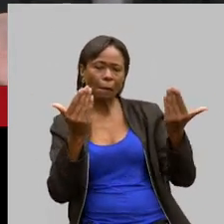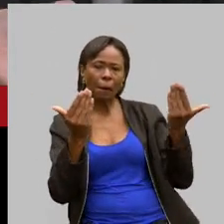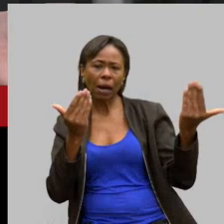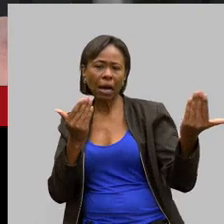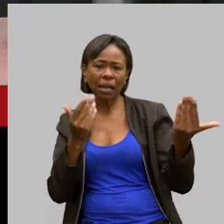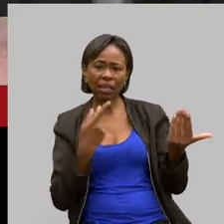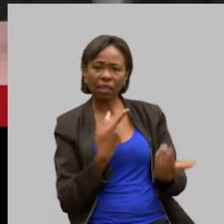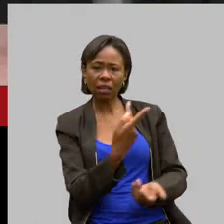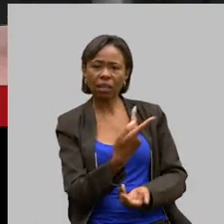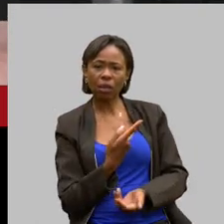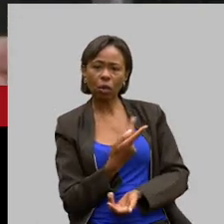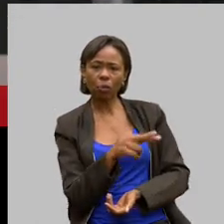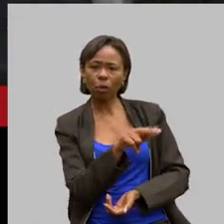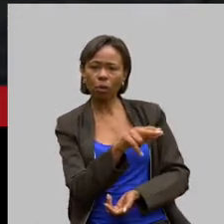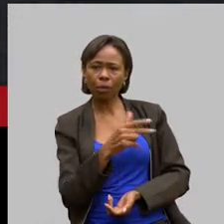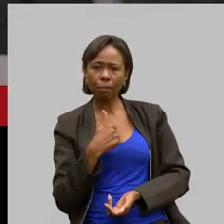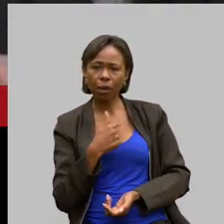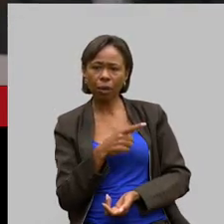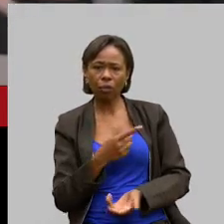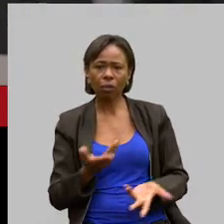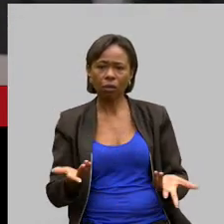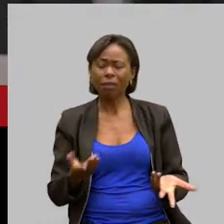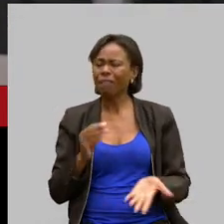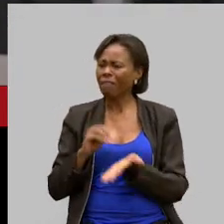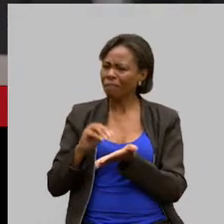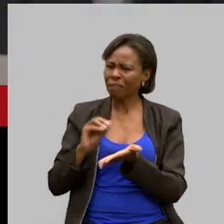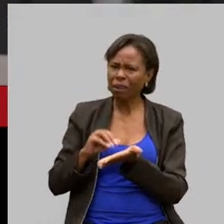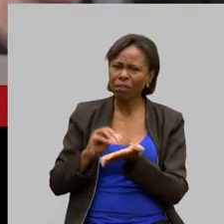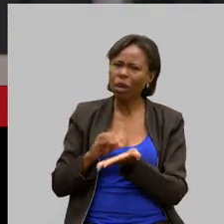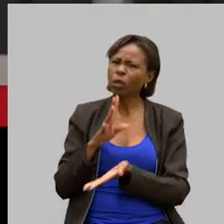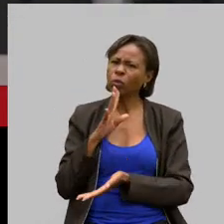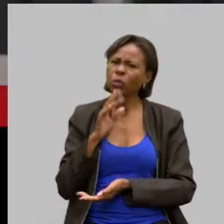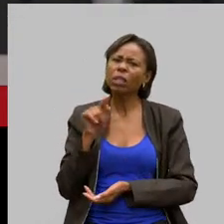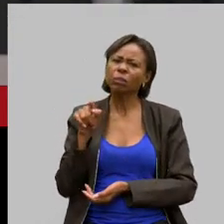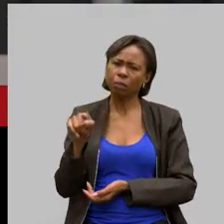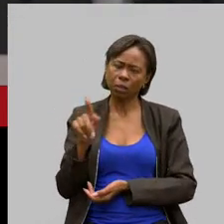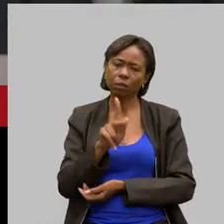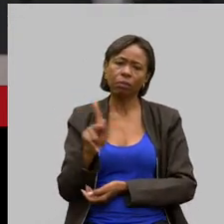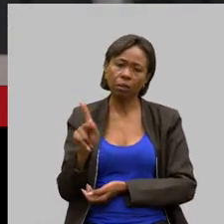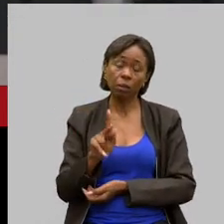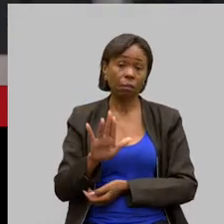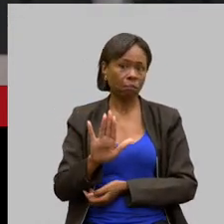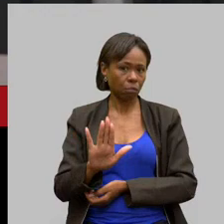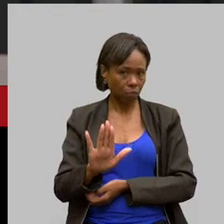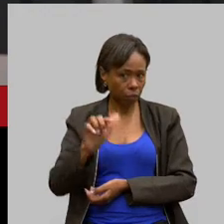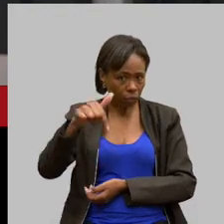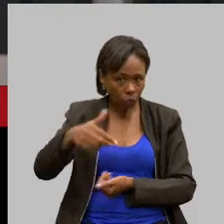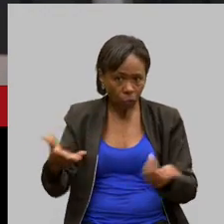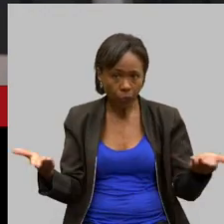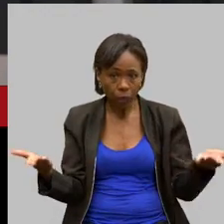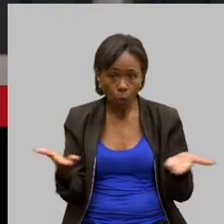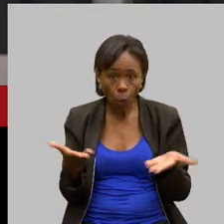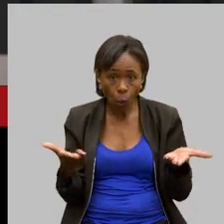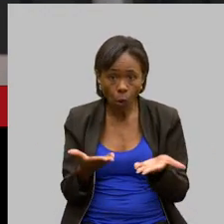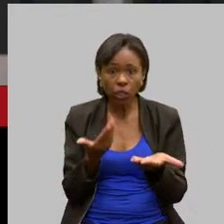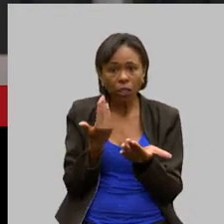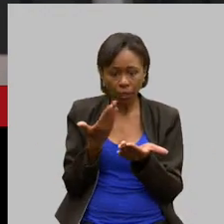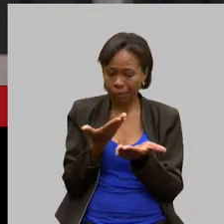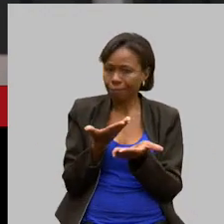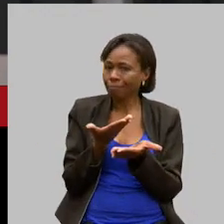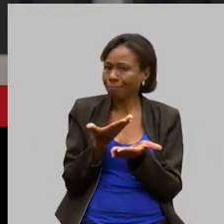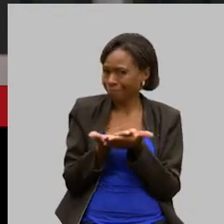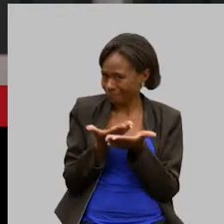conhecimento né é da professora mas hoje em dia a gente tá estudando para isto